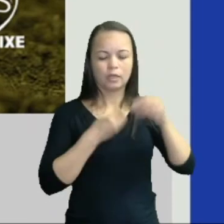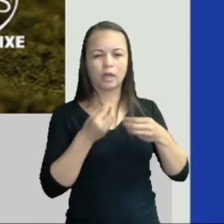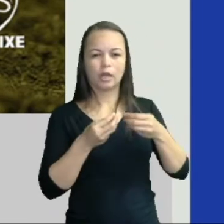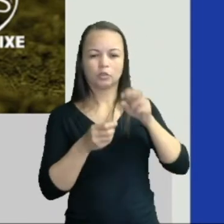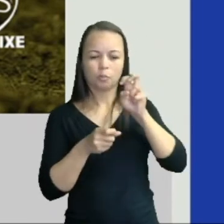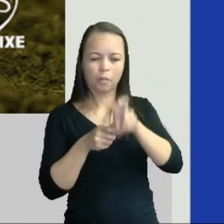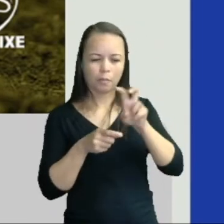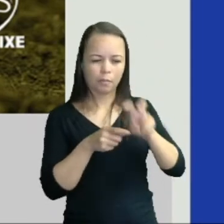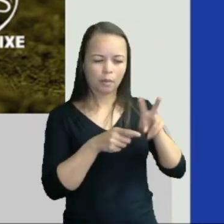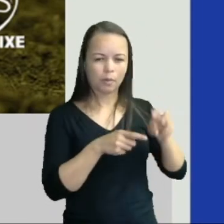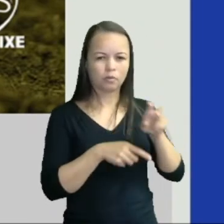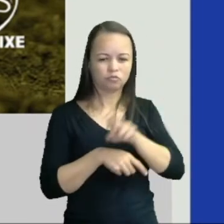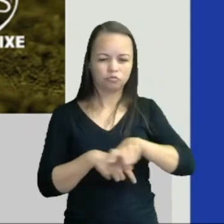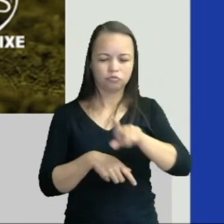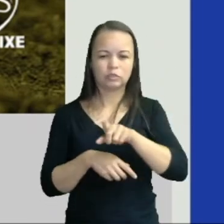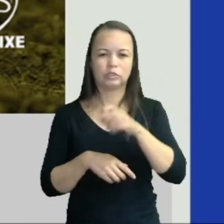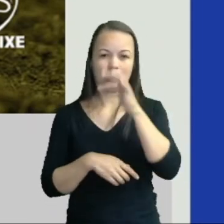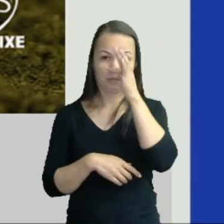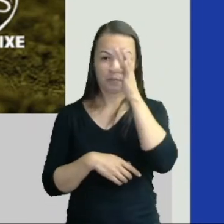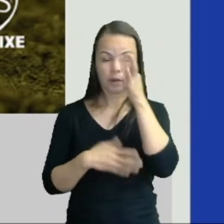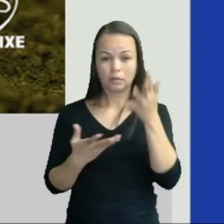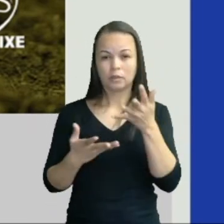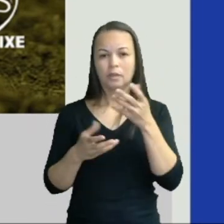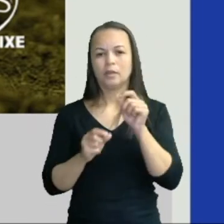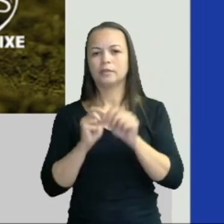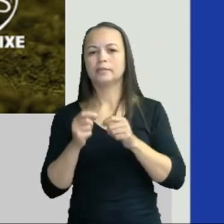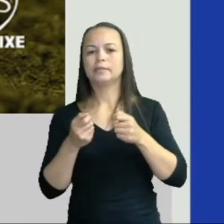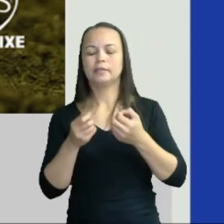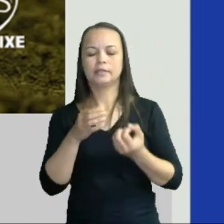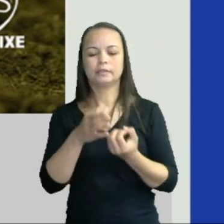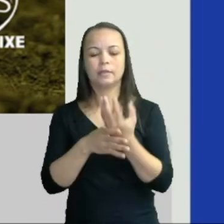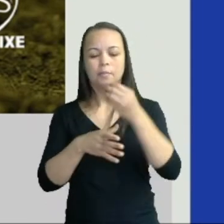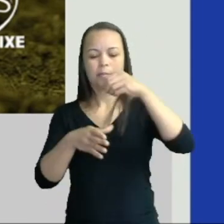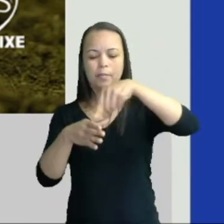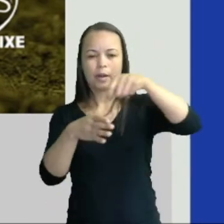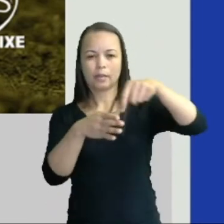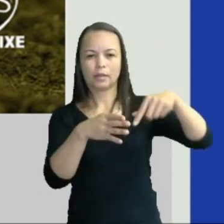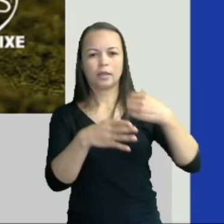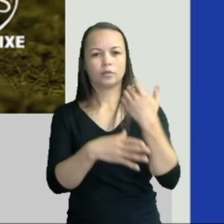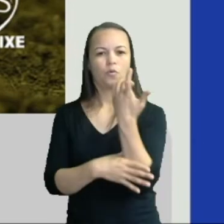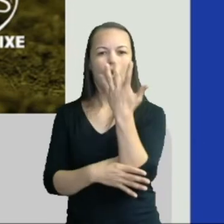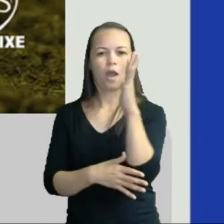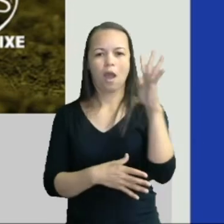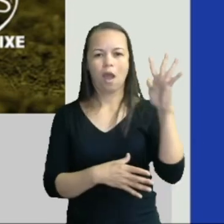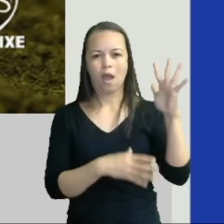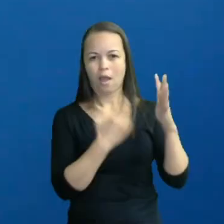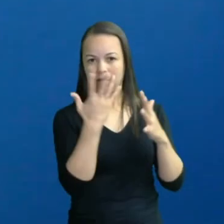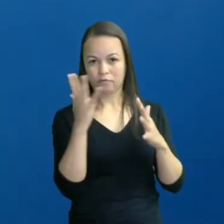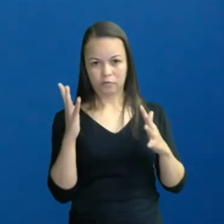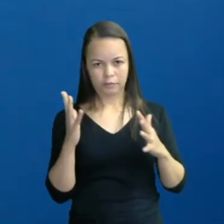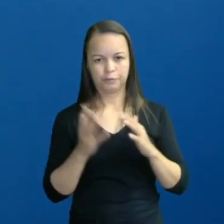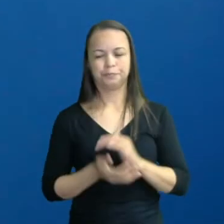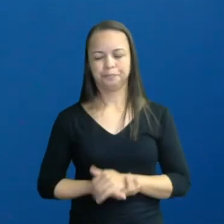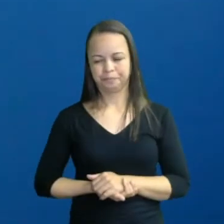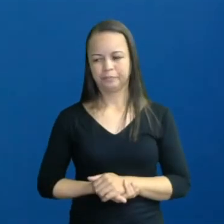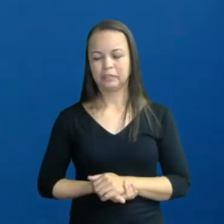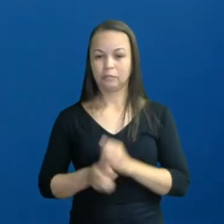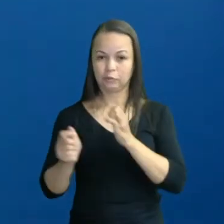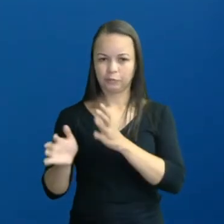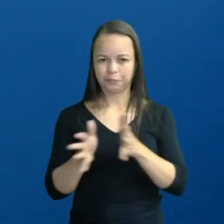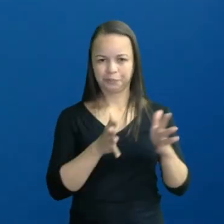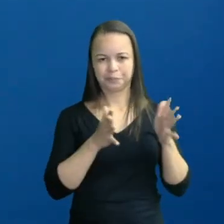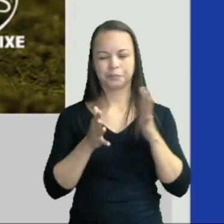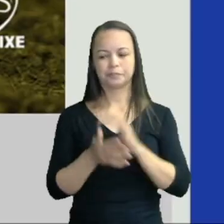e pesticidas no cultivo de plantas e plantando árvores. Vamos lá? Vamos